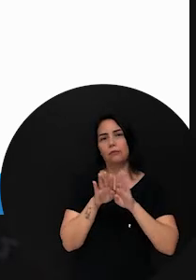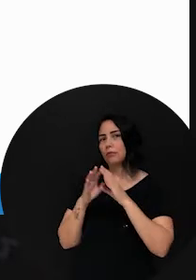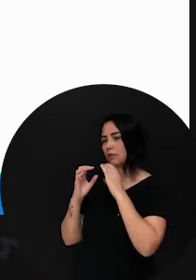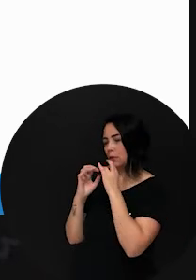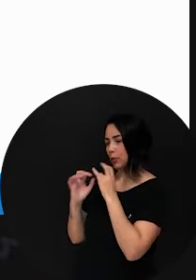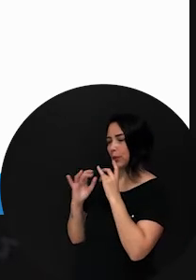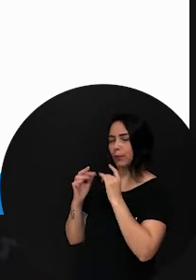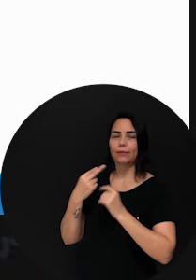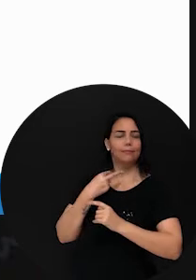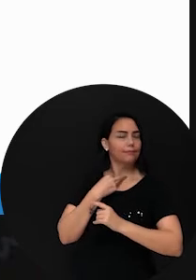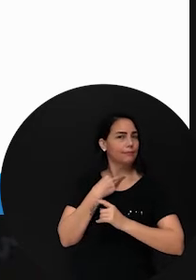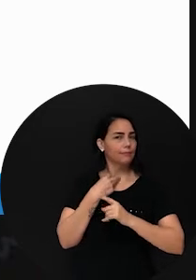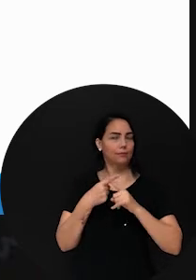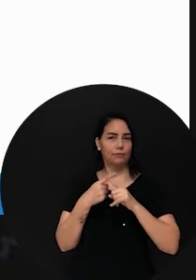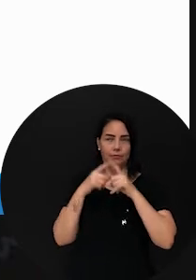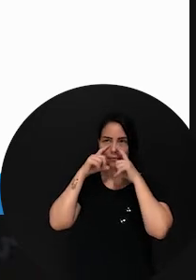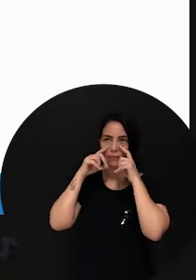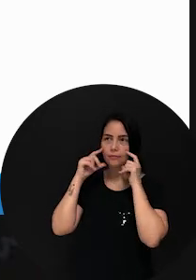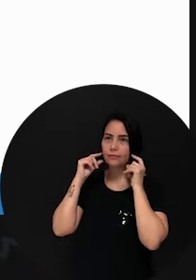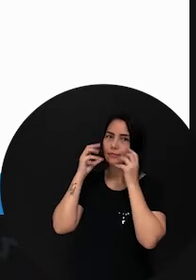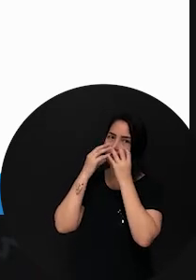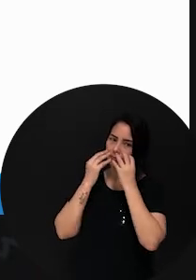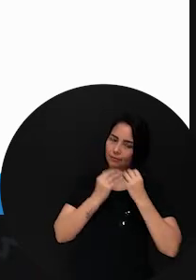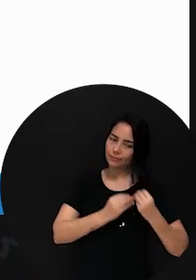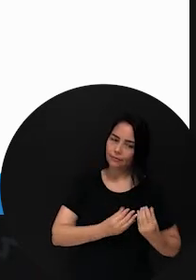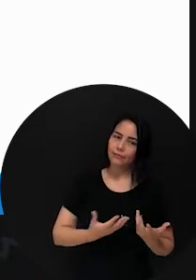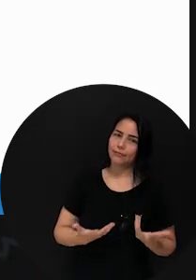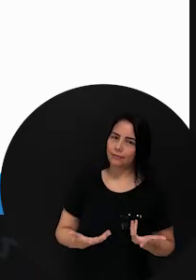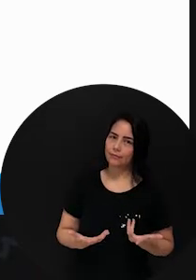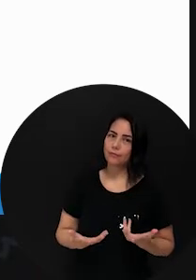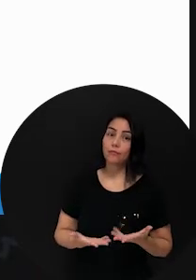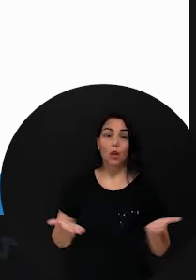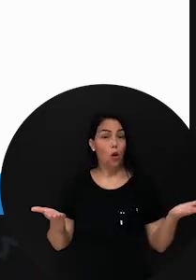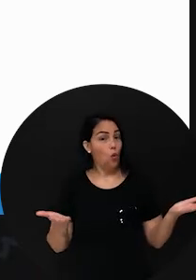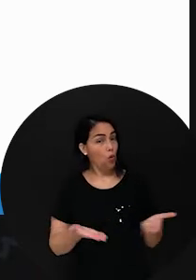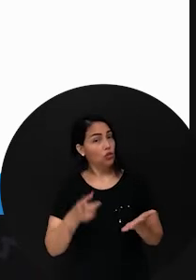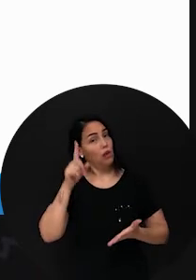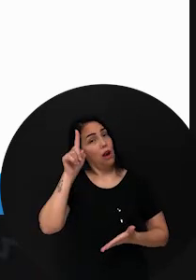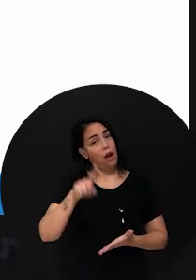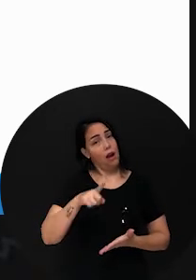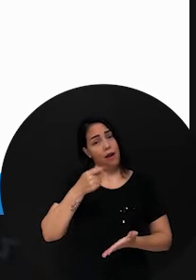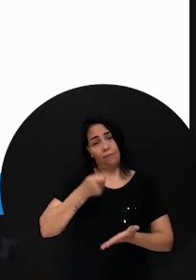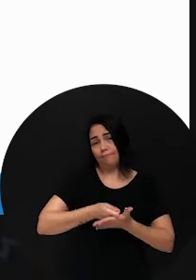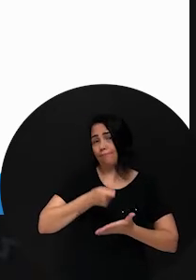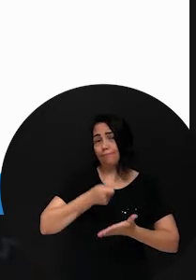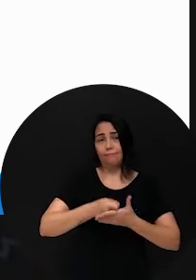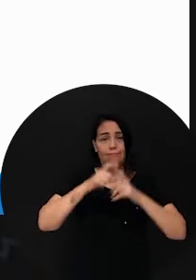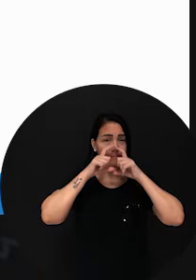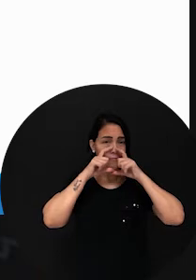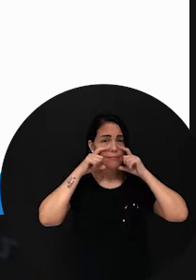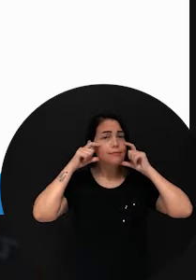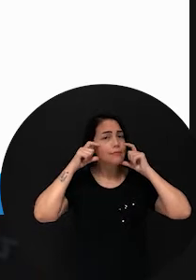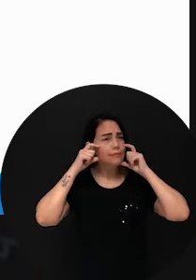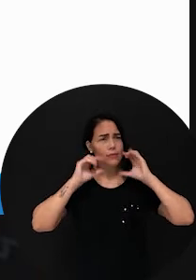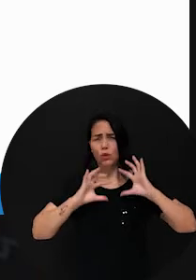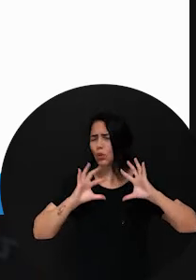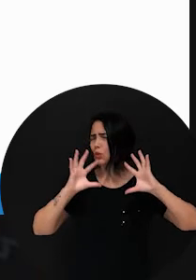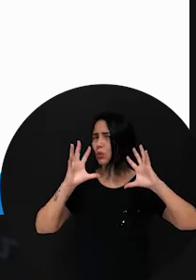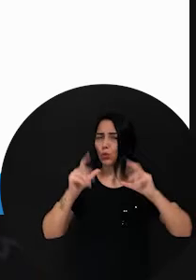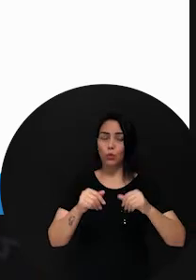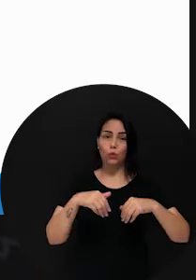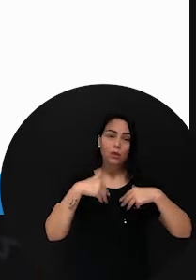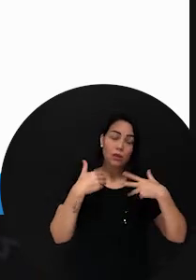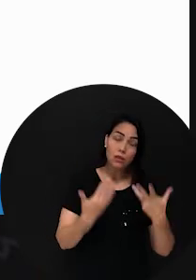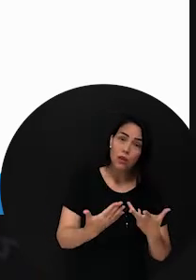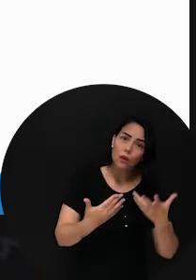permitidos. Assim, o uso da máscara, por enquanto, é totalmente obrigatório, né, para todos.